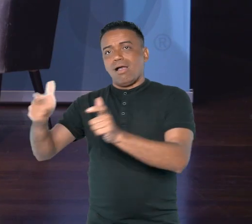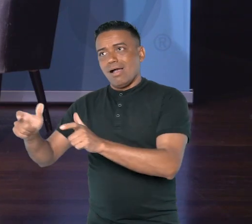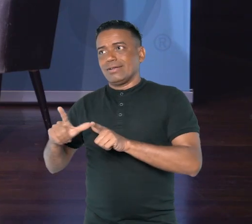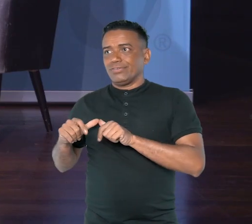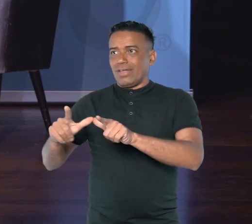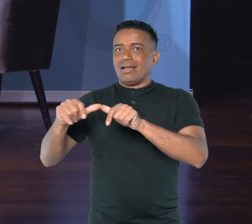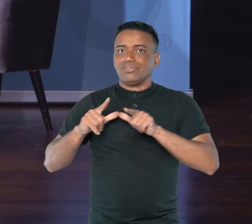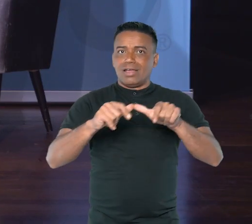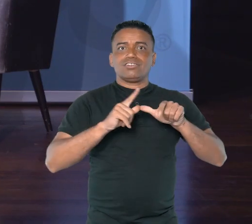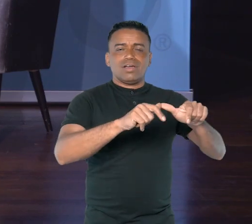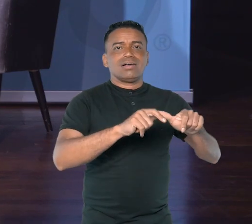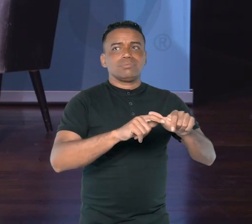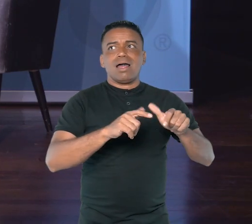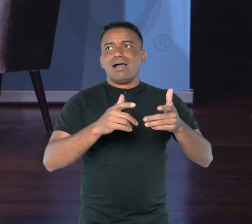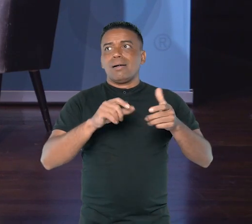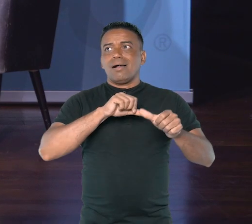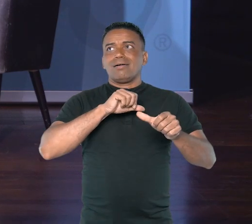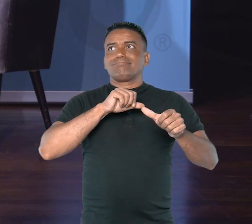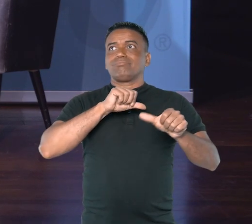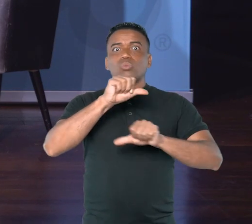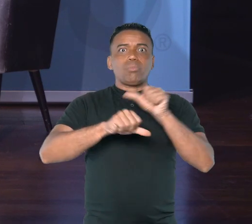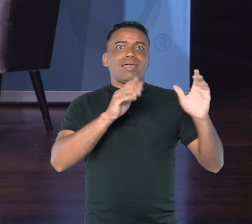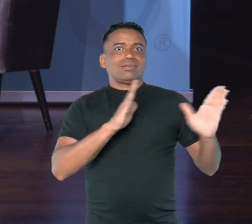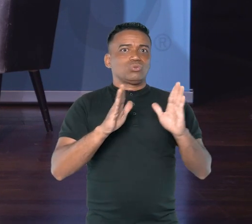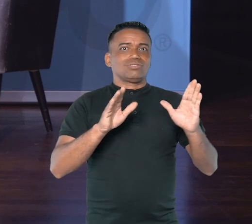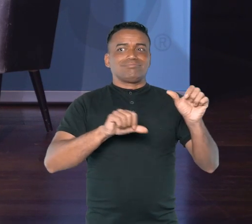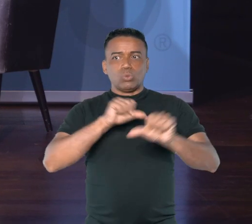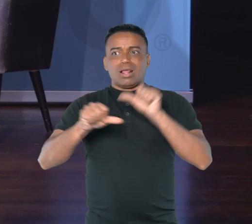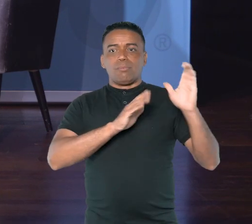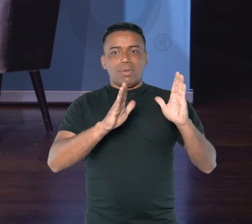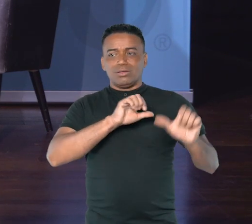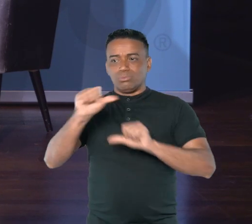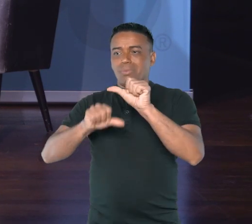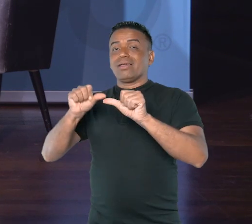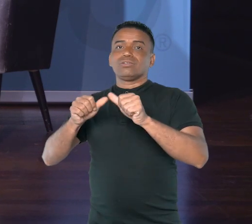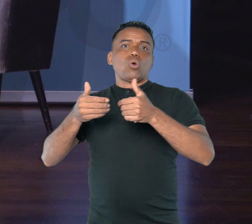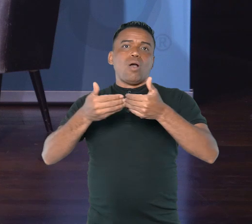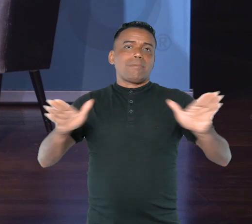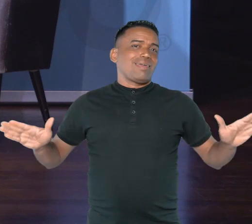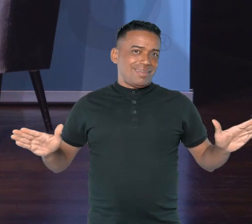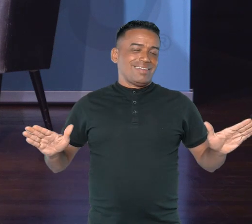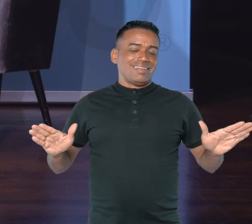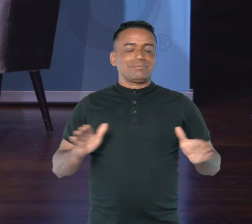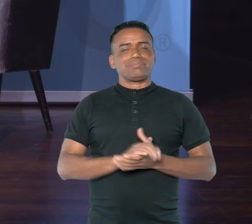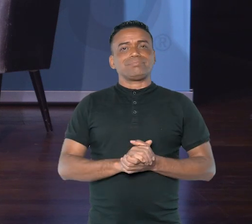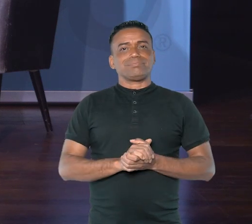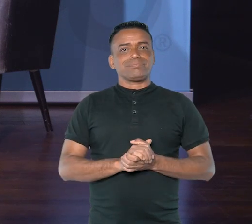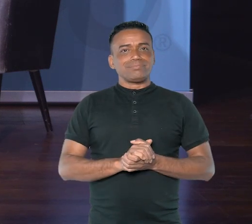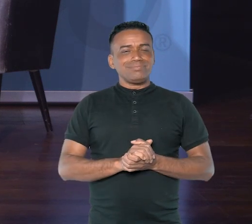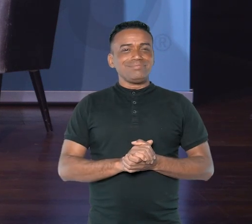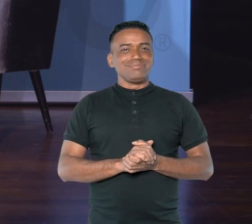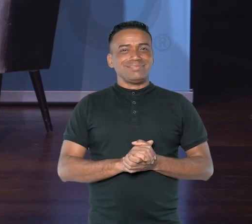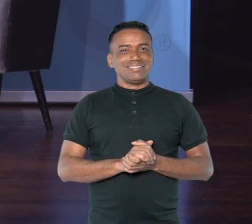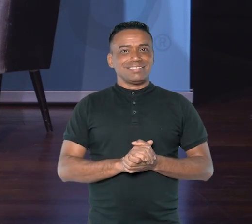viagens, para fechar ciclos, né? Eu acho que isso é uma característica, assim. Ou abrir. E agora, para encerrar... é a mesma coisa,